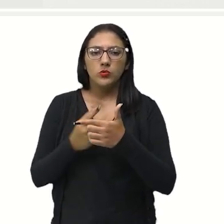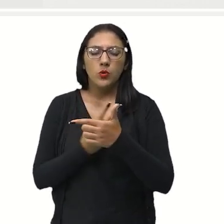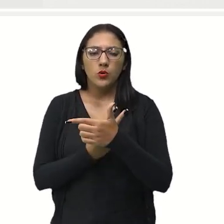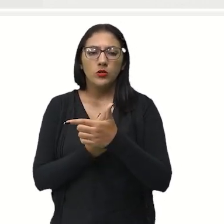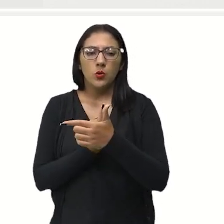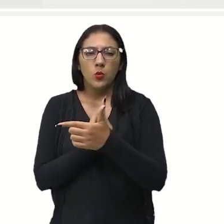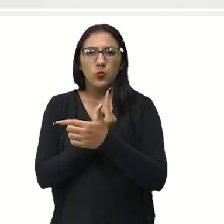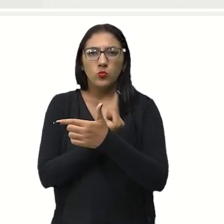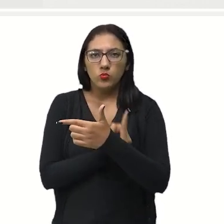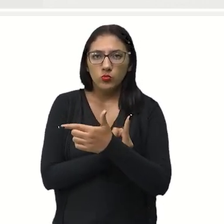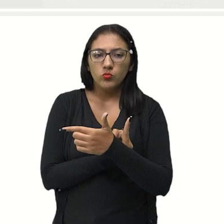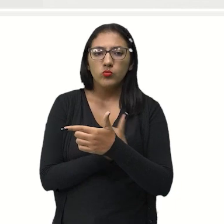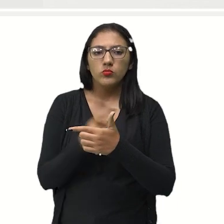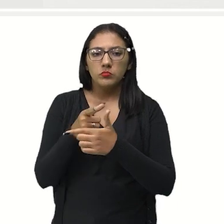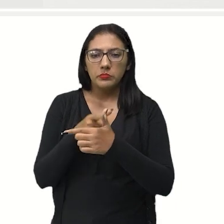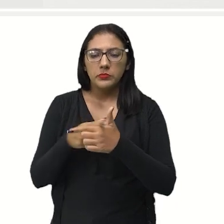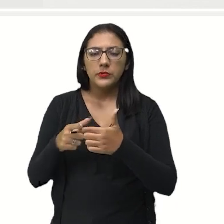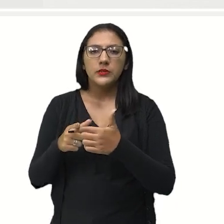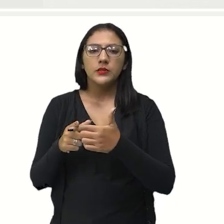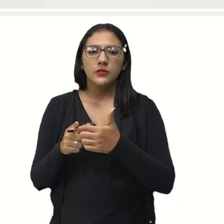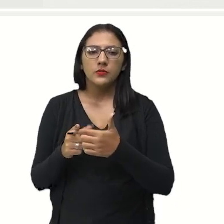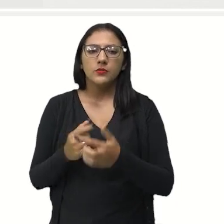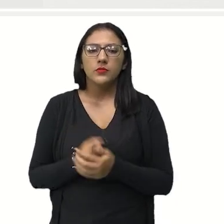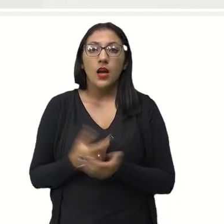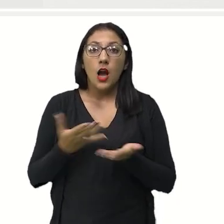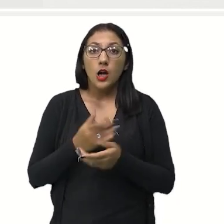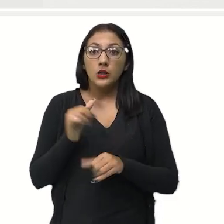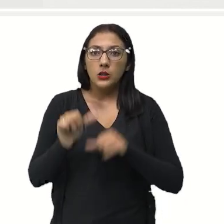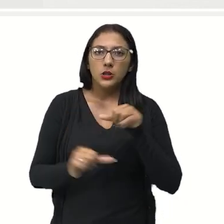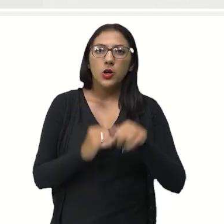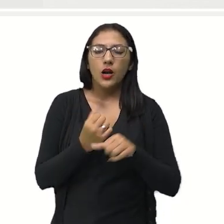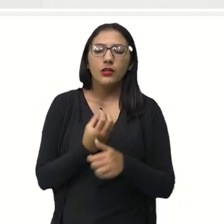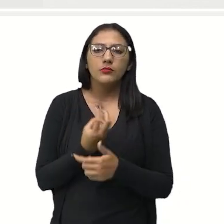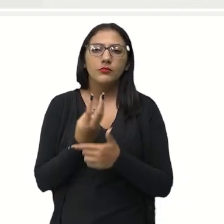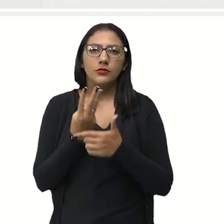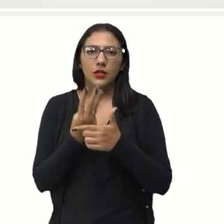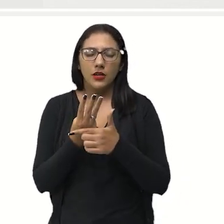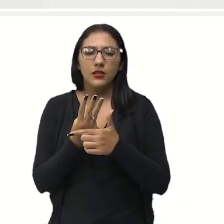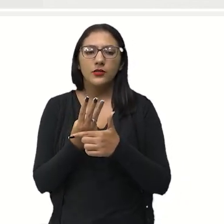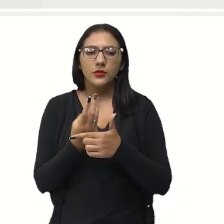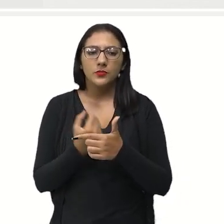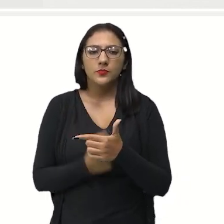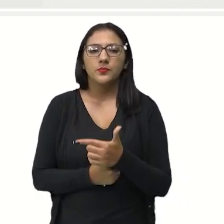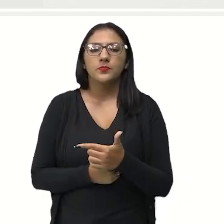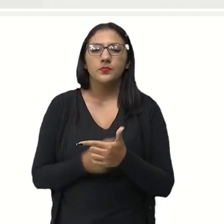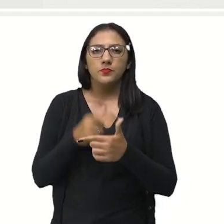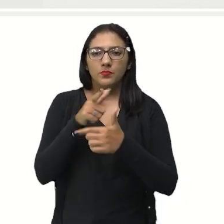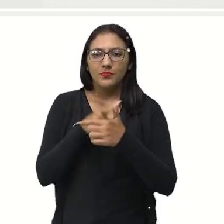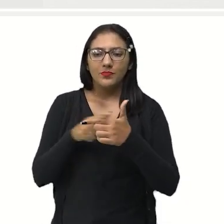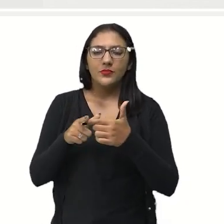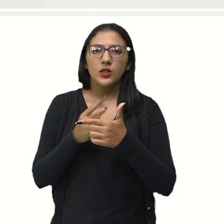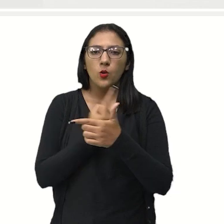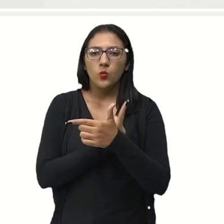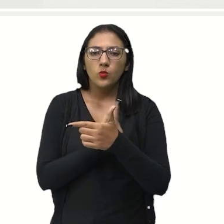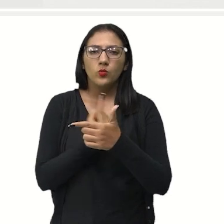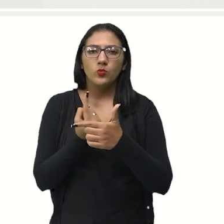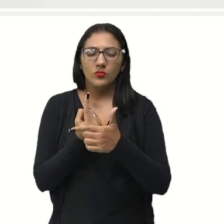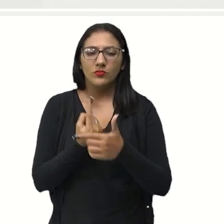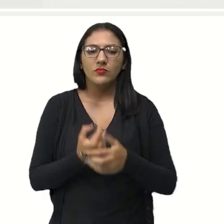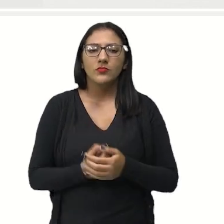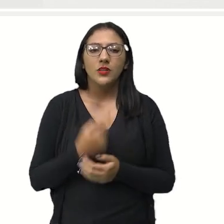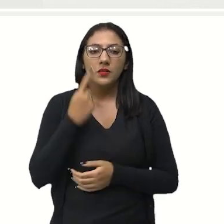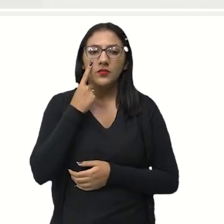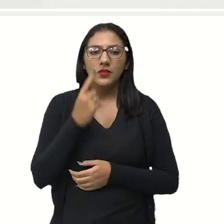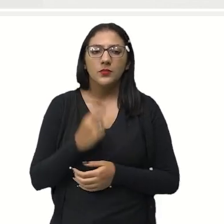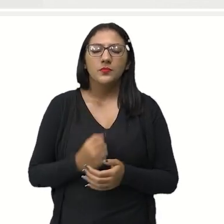vai dar 1. Repete o 3. E aí, finalmente, nós vamos dividir por 3. Olha só. 1 em 1. Então, nós temos